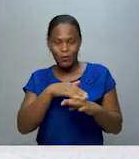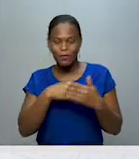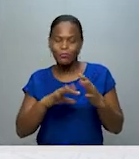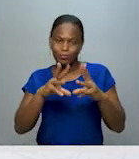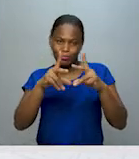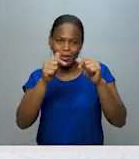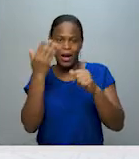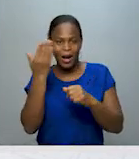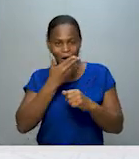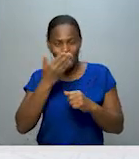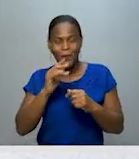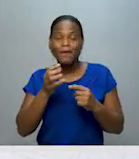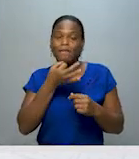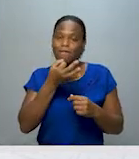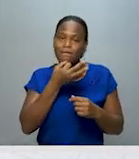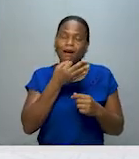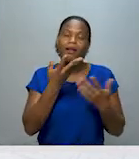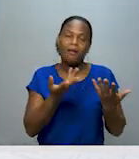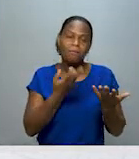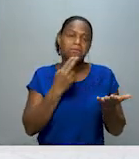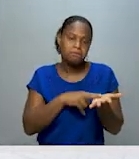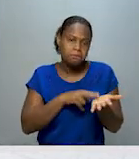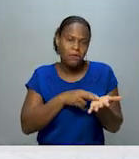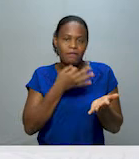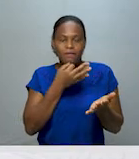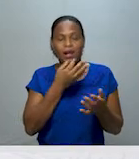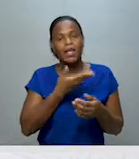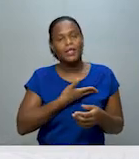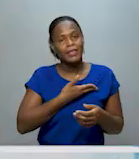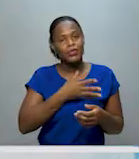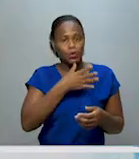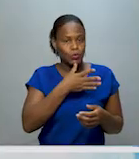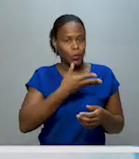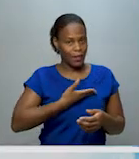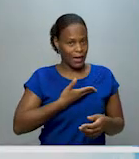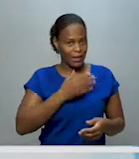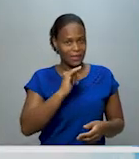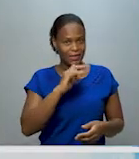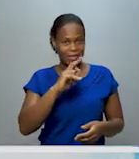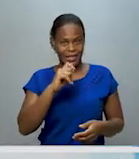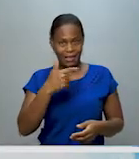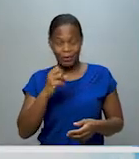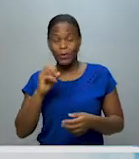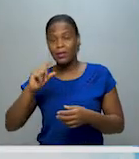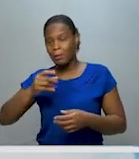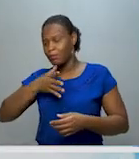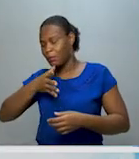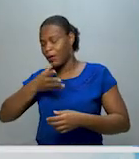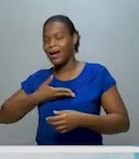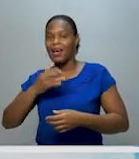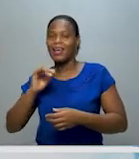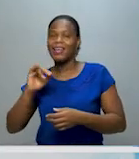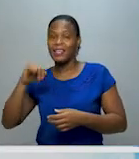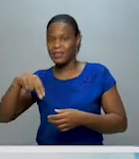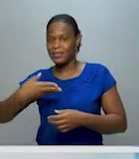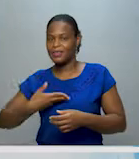o desenvolvimento da aula, falando concretamente do discurso direto e indireto e